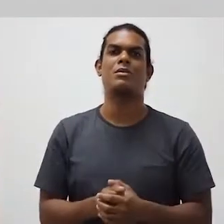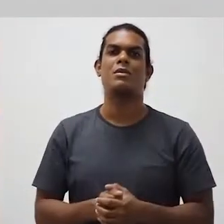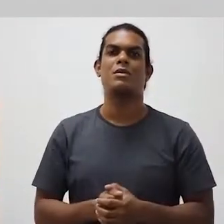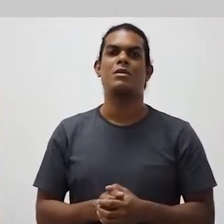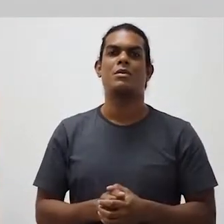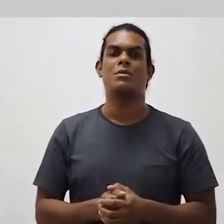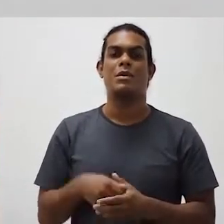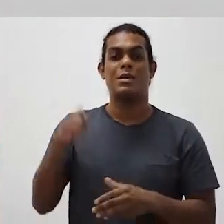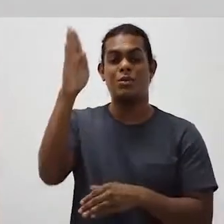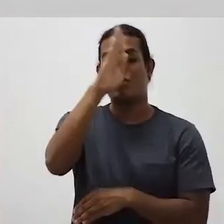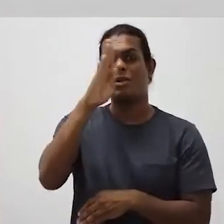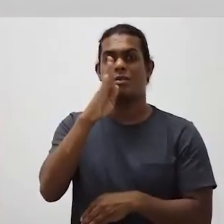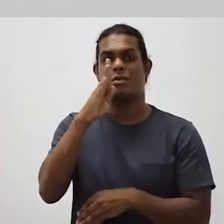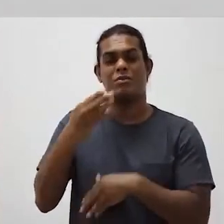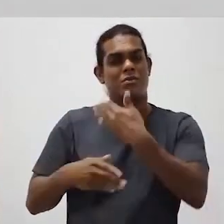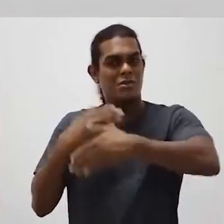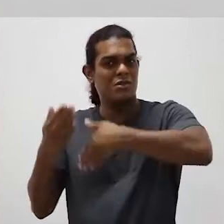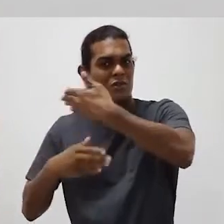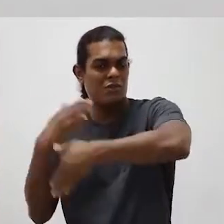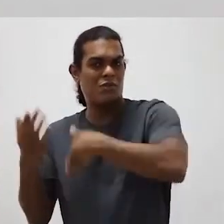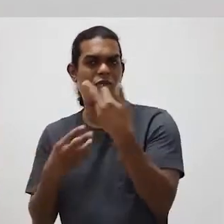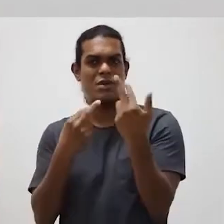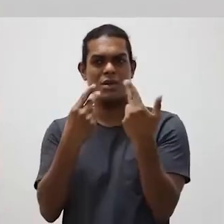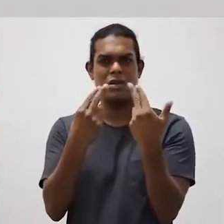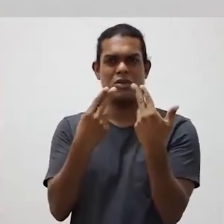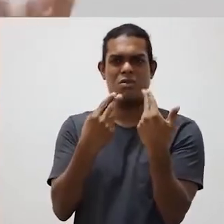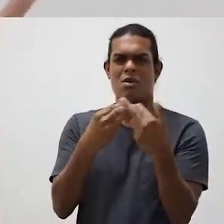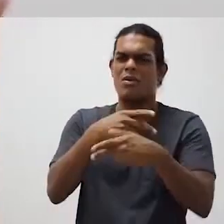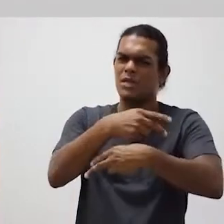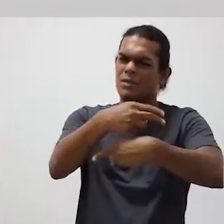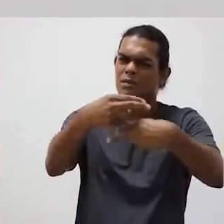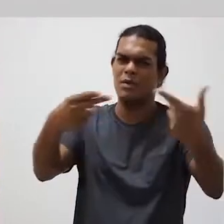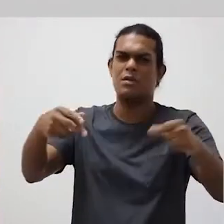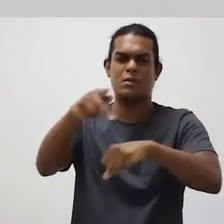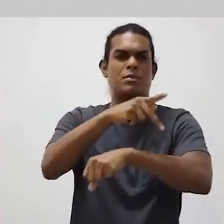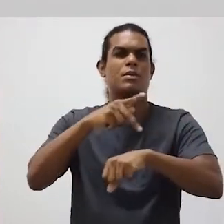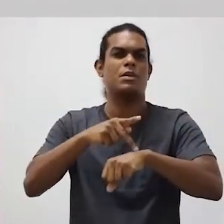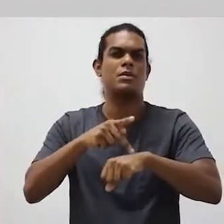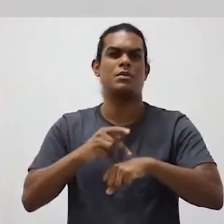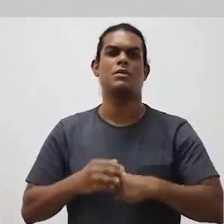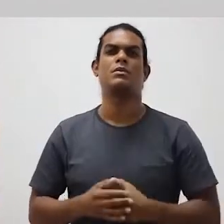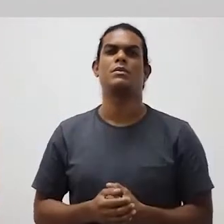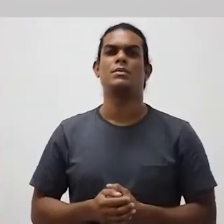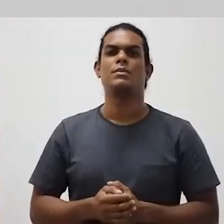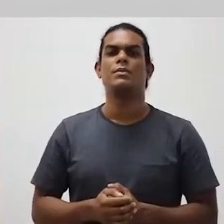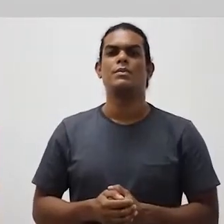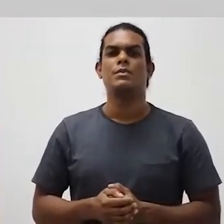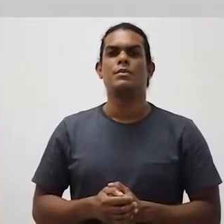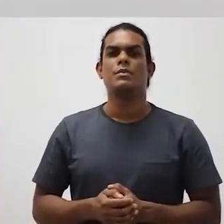sejamos mais competitivos, tenhamos uma vantagem competitiva em relação a outros países.